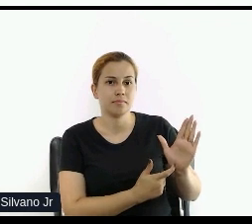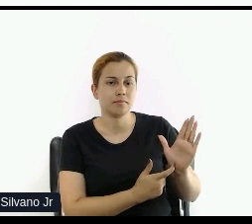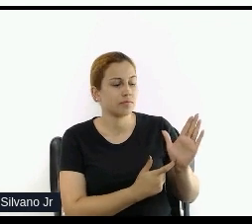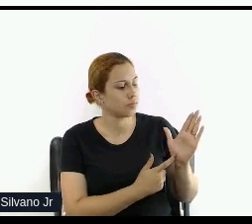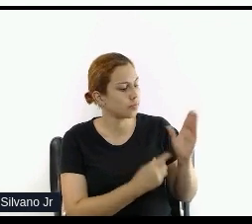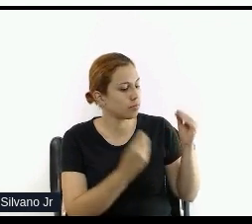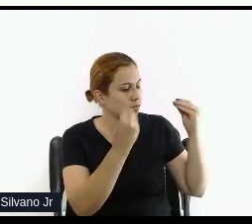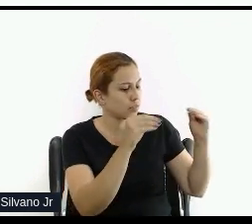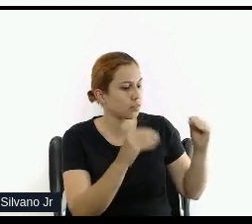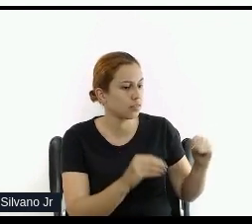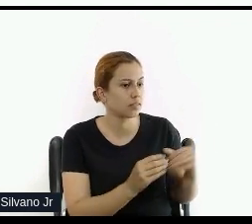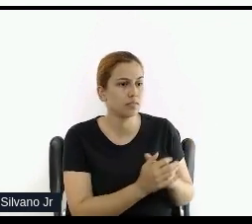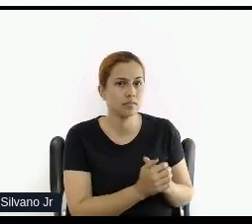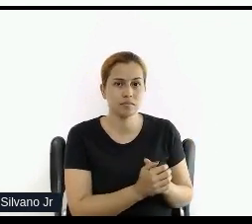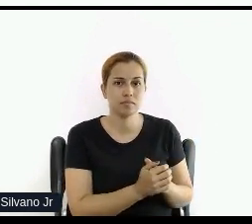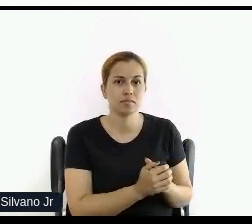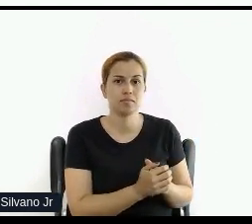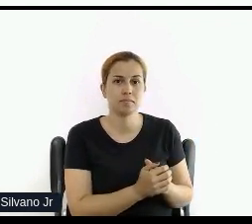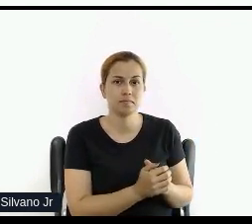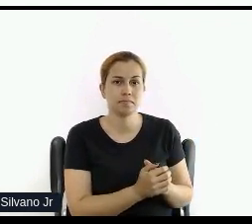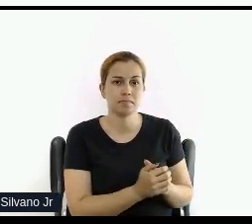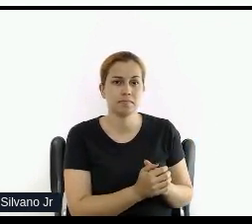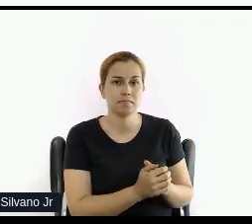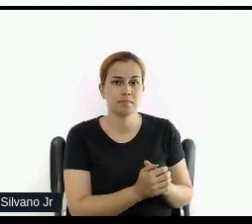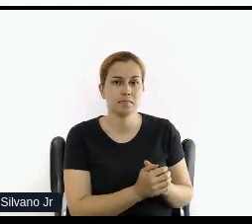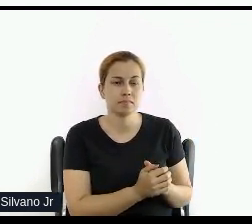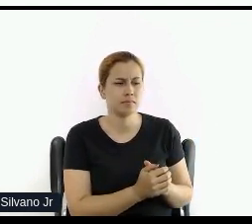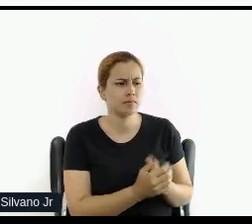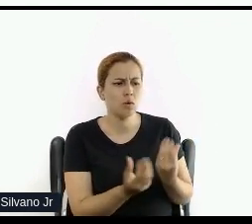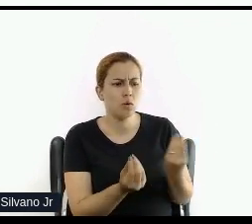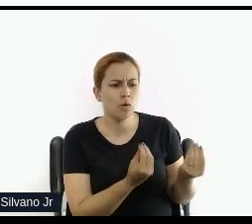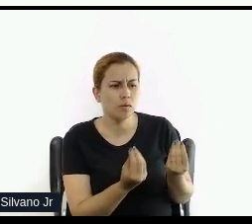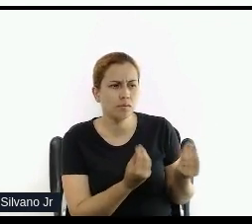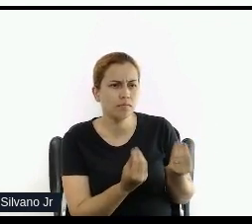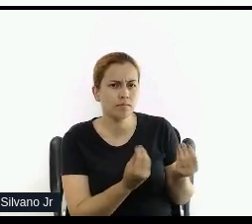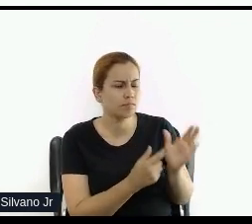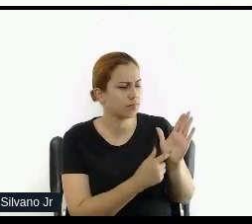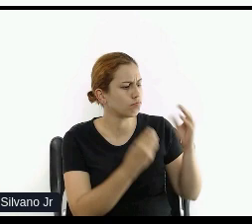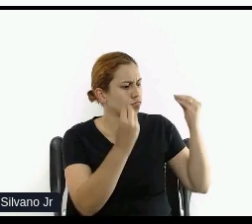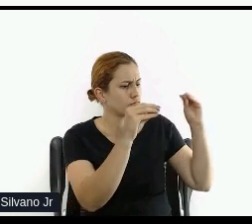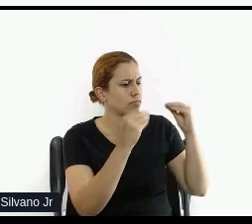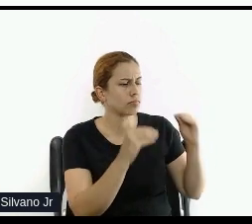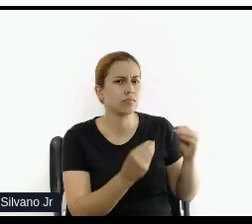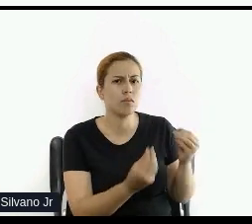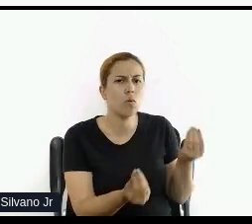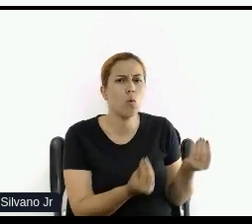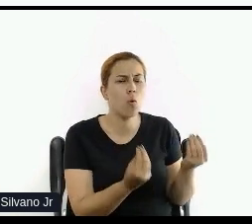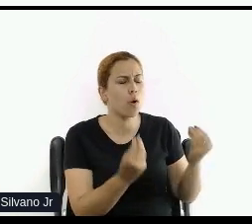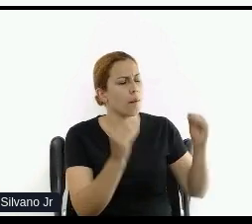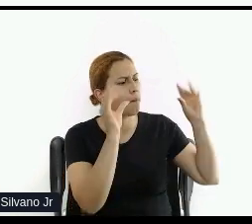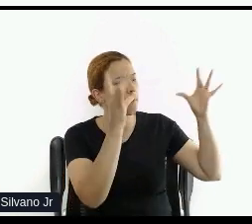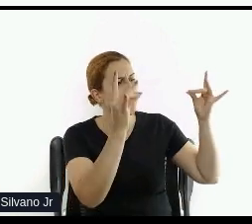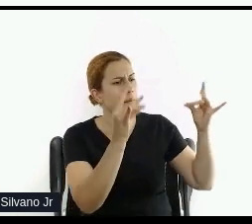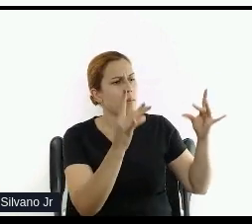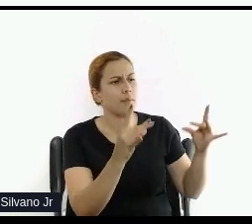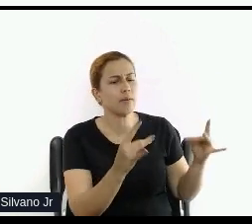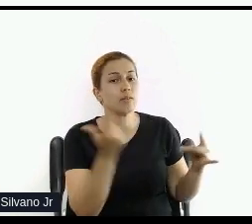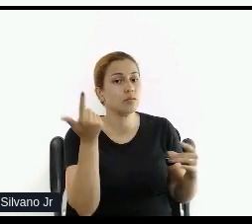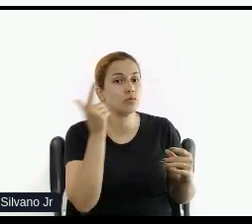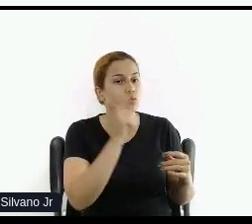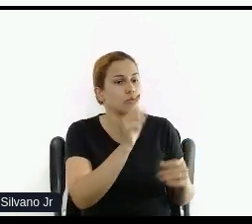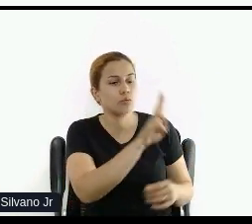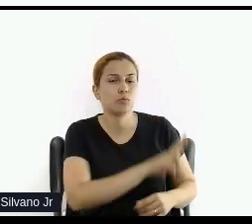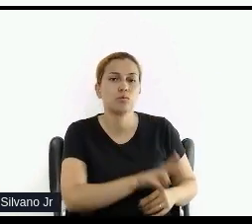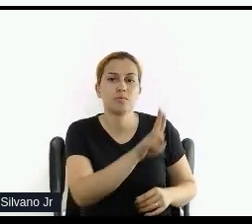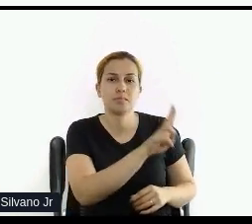pip, e eu estou instalando as dependências, né, da OpenAI, dos modelos que a OpenAI me fornece, para conseguir estar utilizando elas dentro